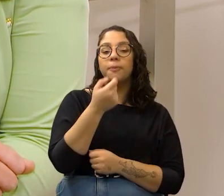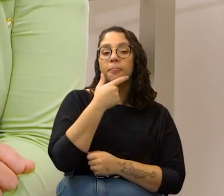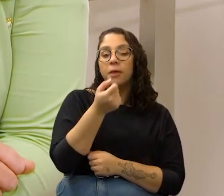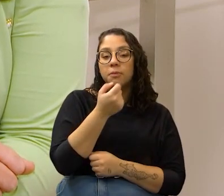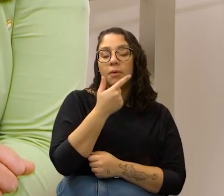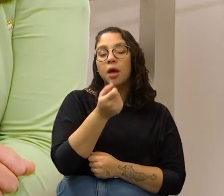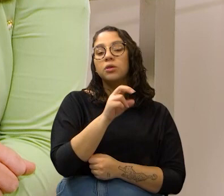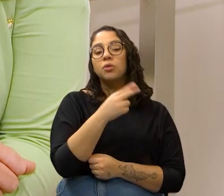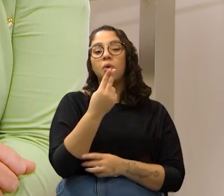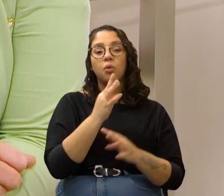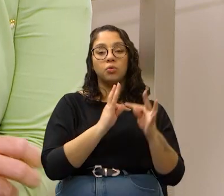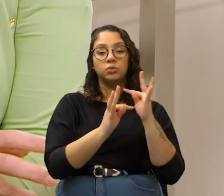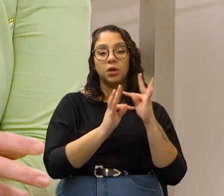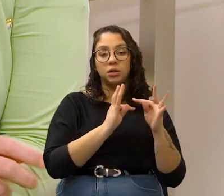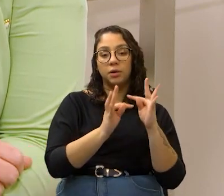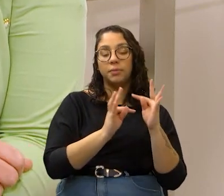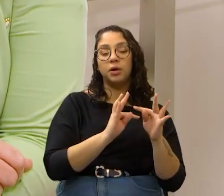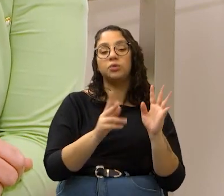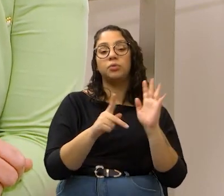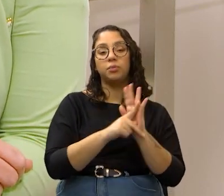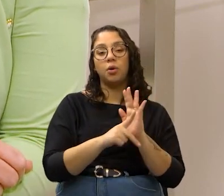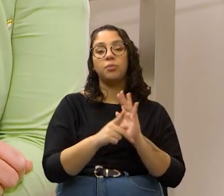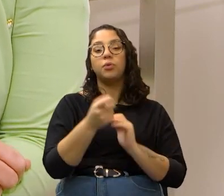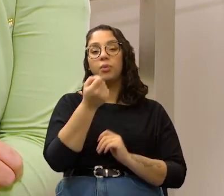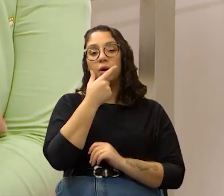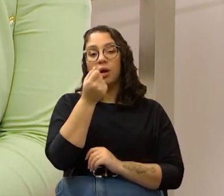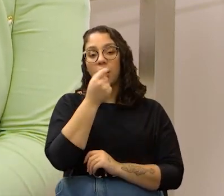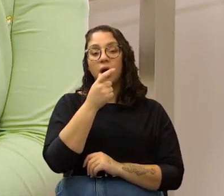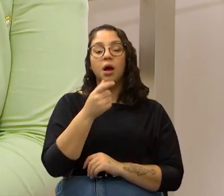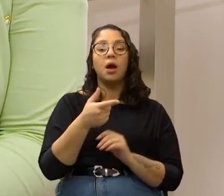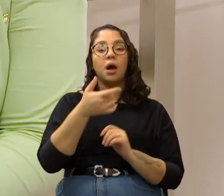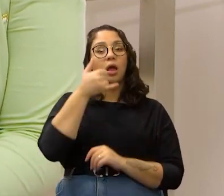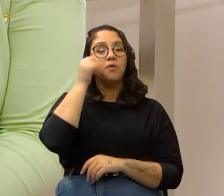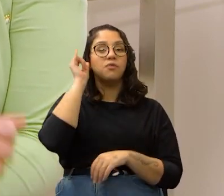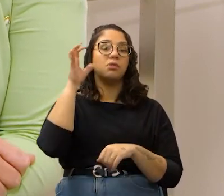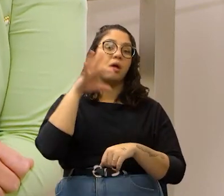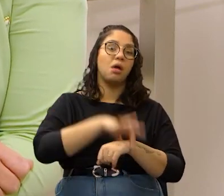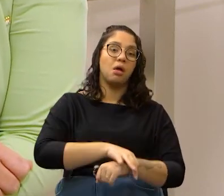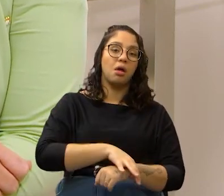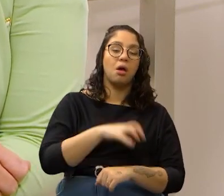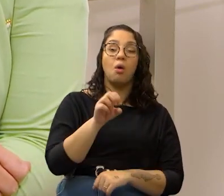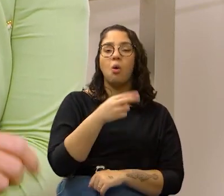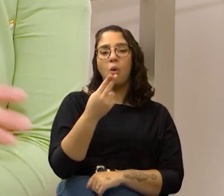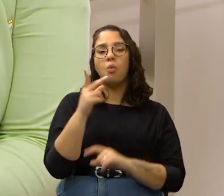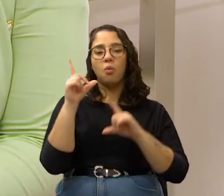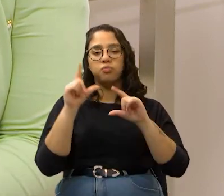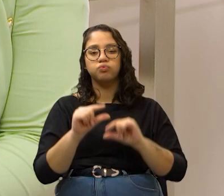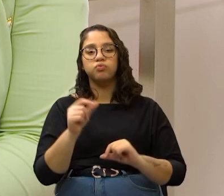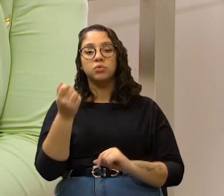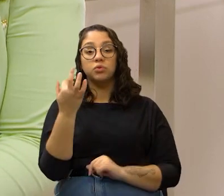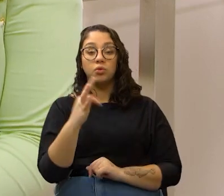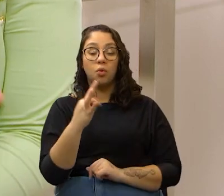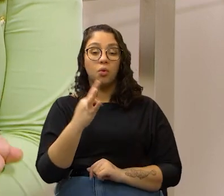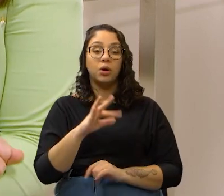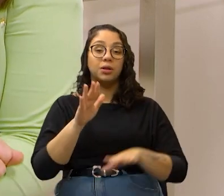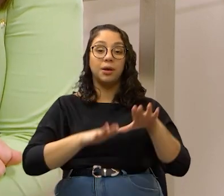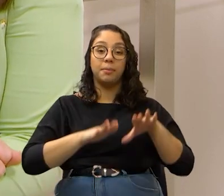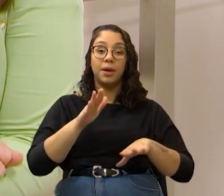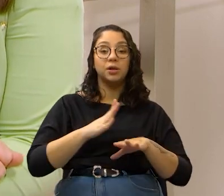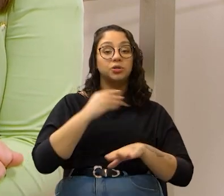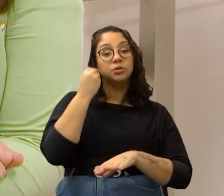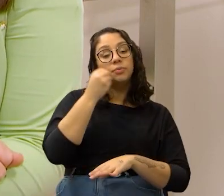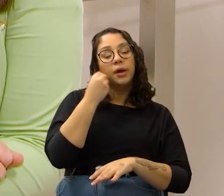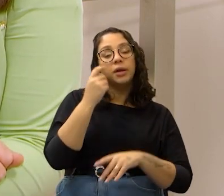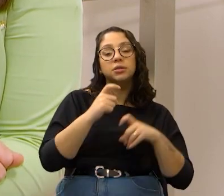pela administração e o tratamento com anti-inflamatório ou analgésicos. Aí vai de acordo com